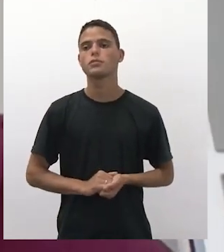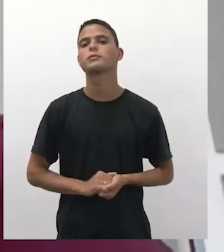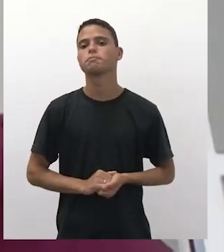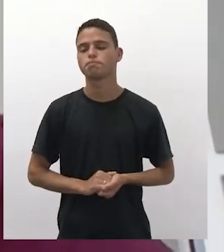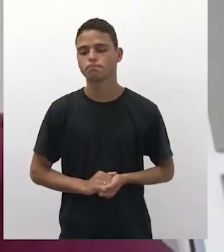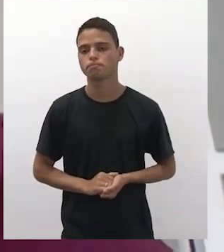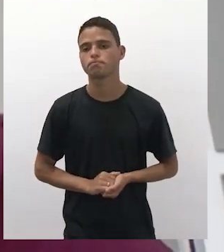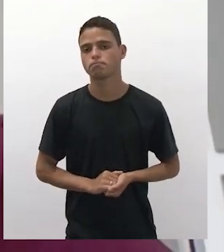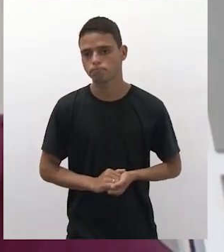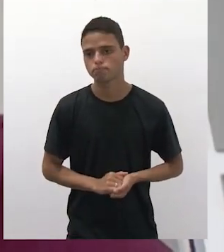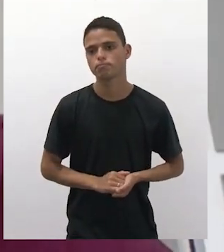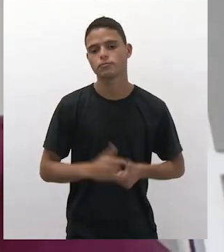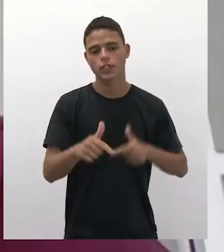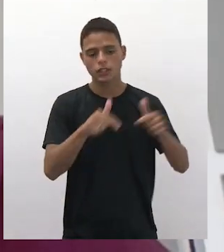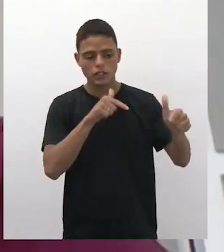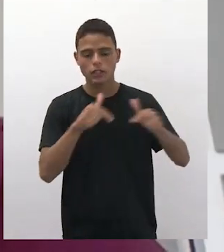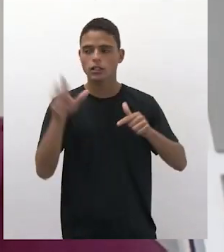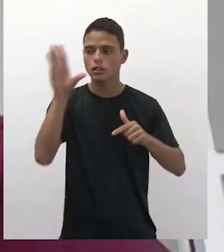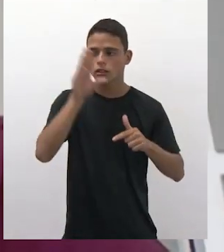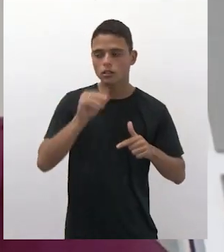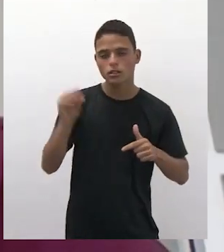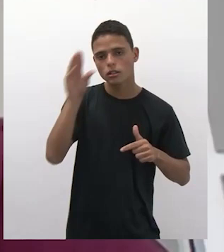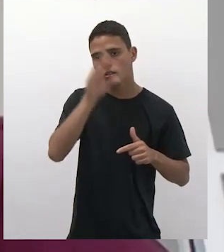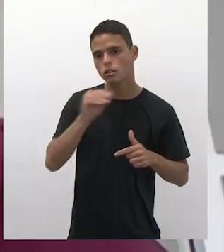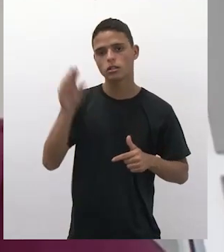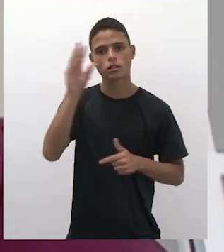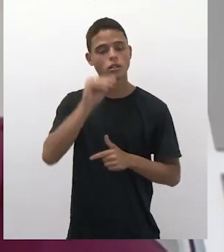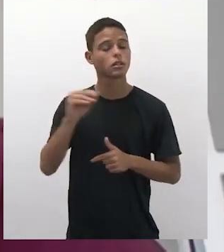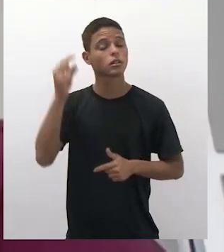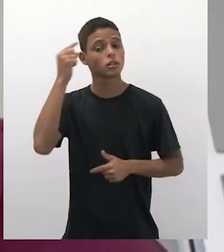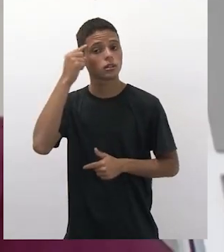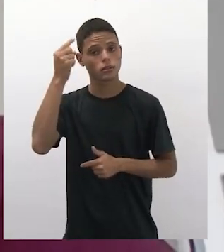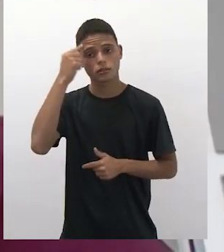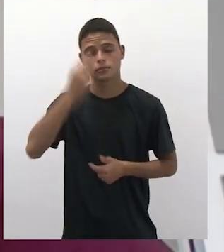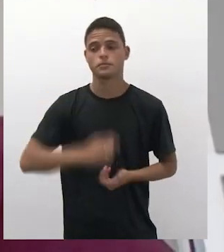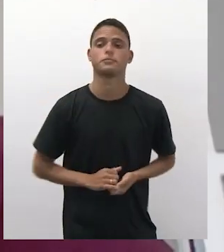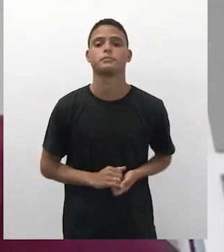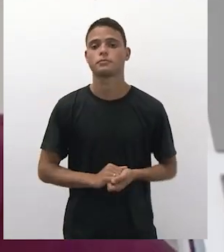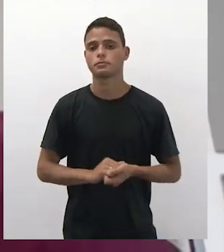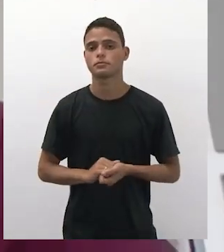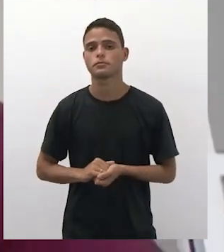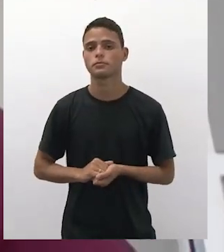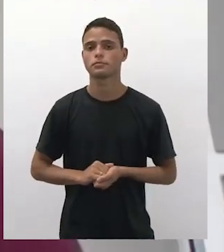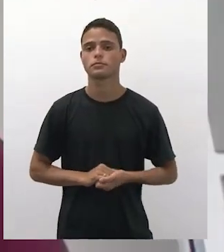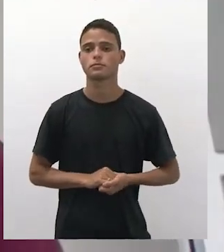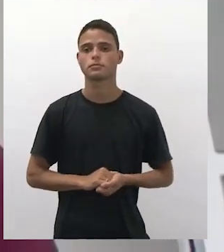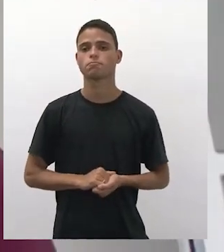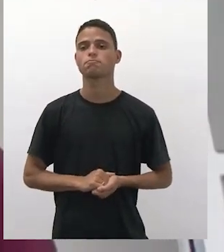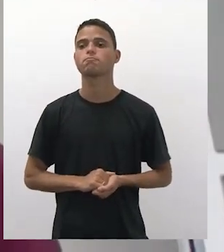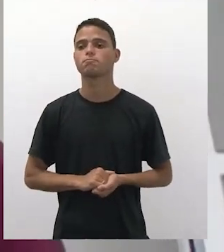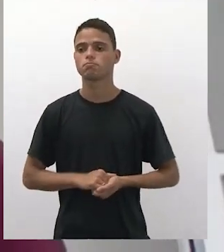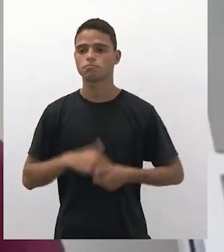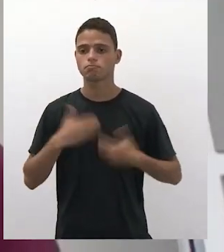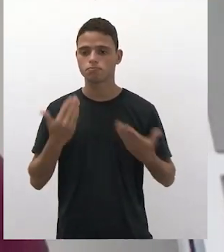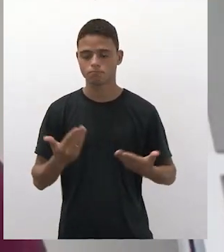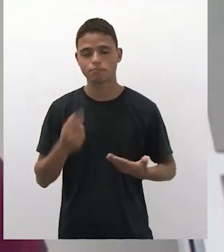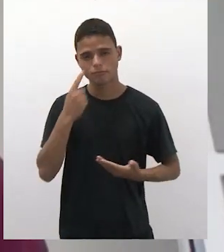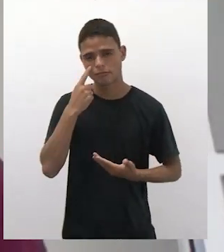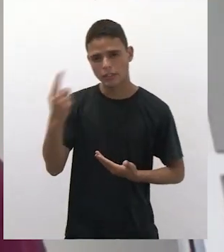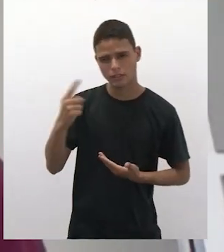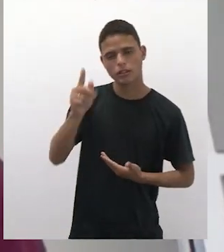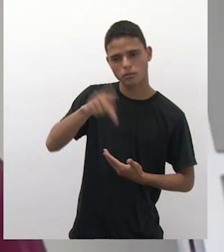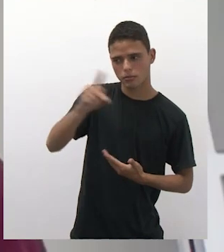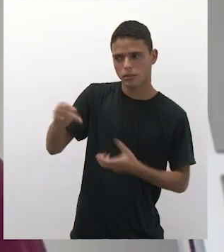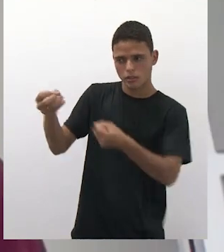sensibilizar para trabalhos com oralidade, com memória. Vejam essa riqueza do que a professora Edivane